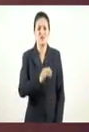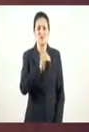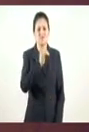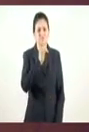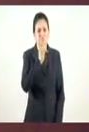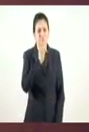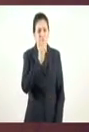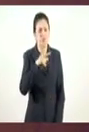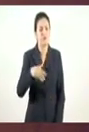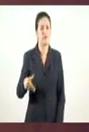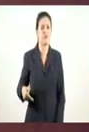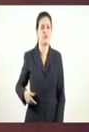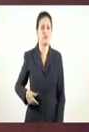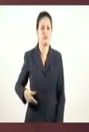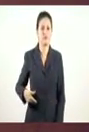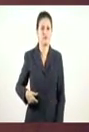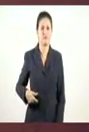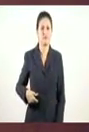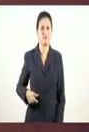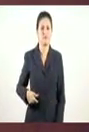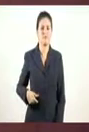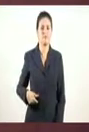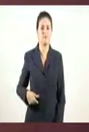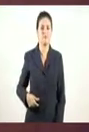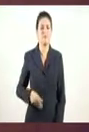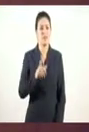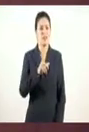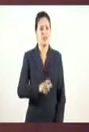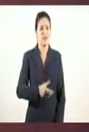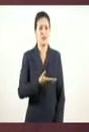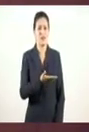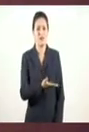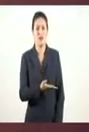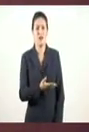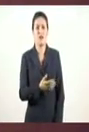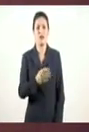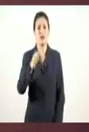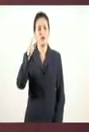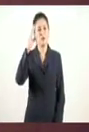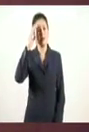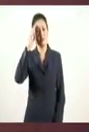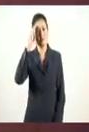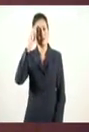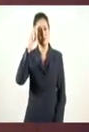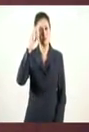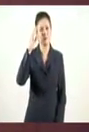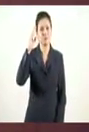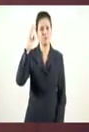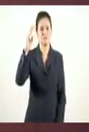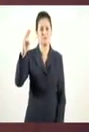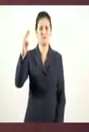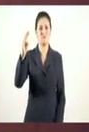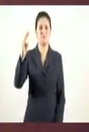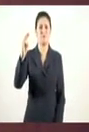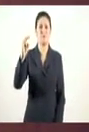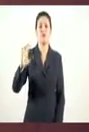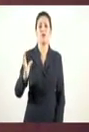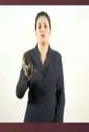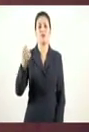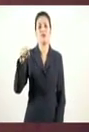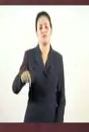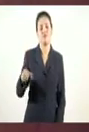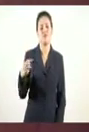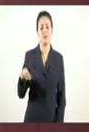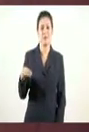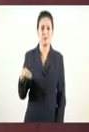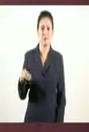aquilo é o legado principal que ficou para o Maranhão depois